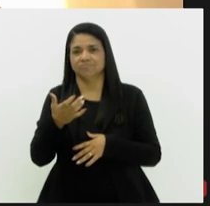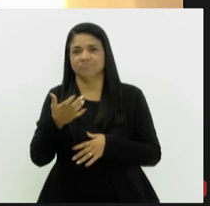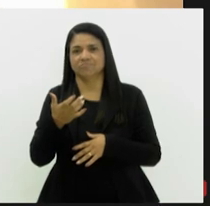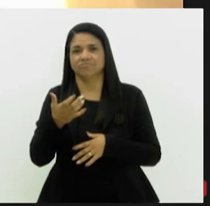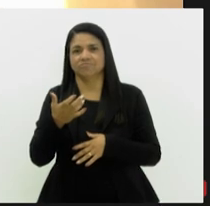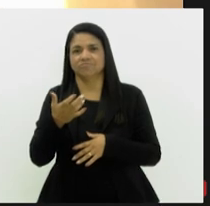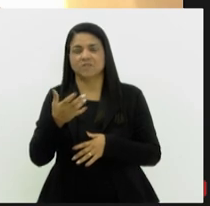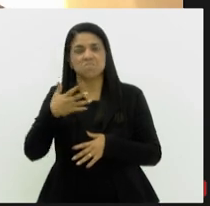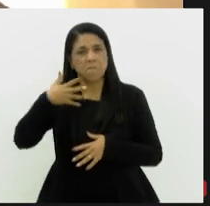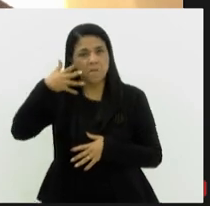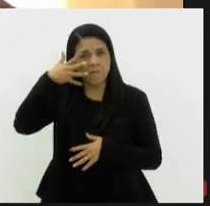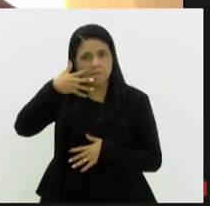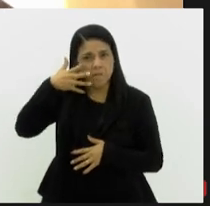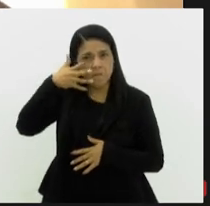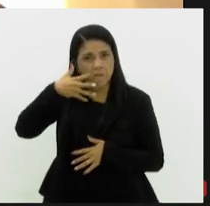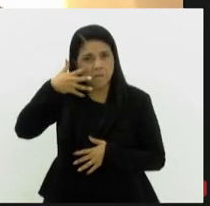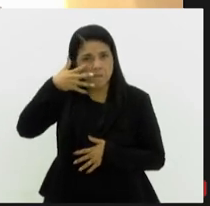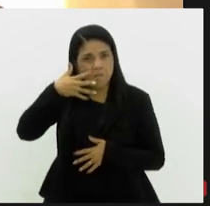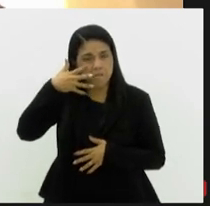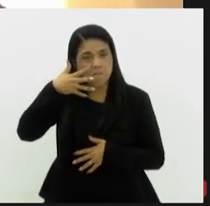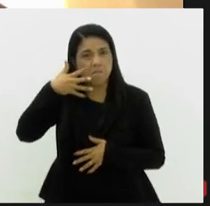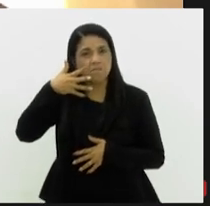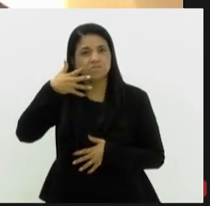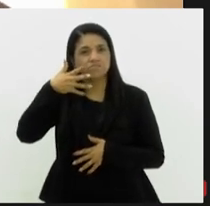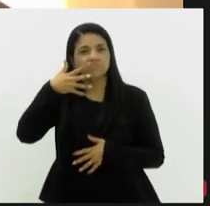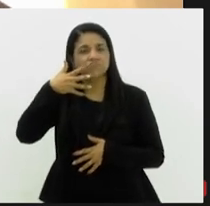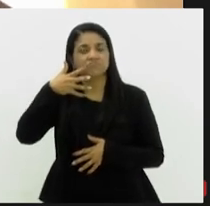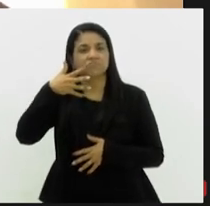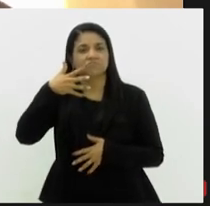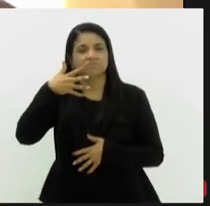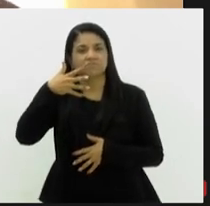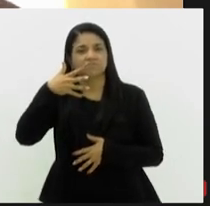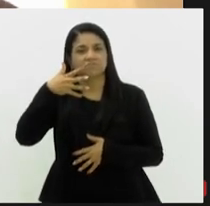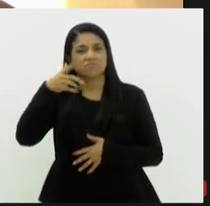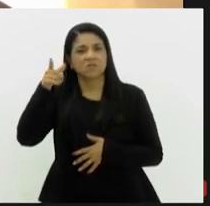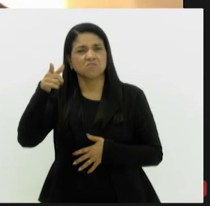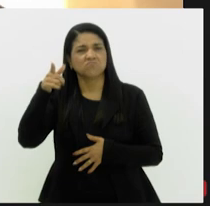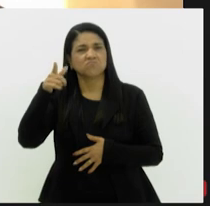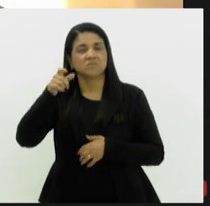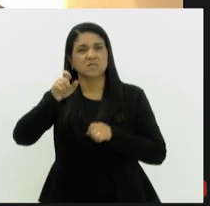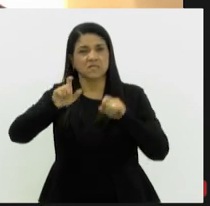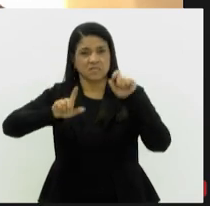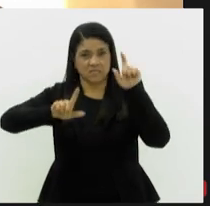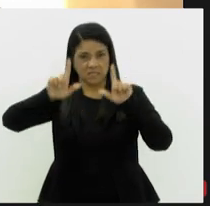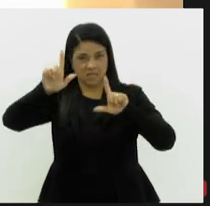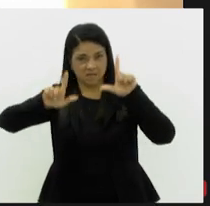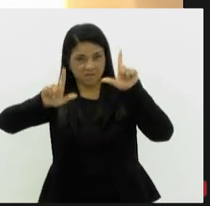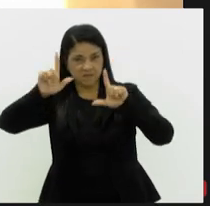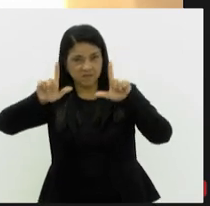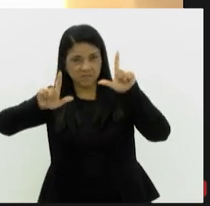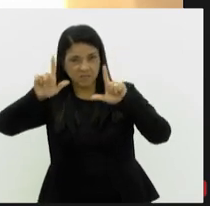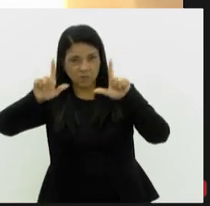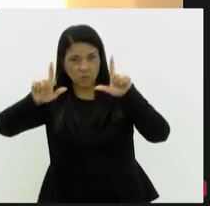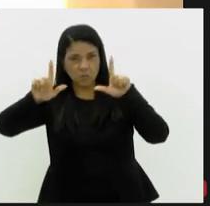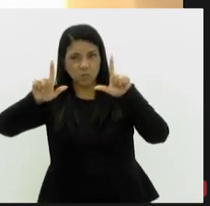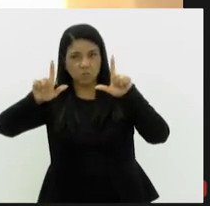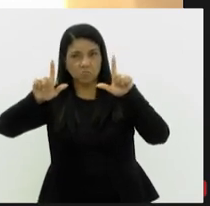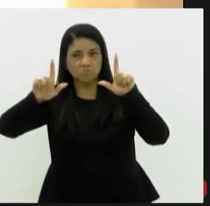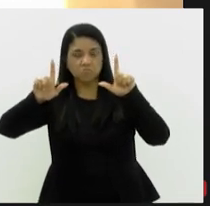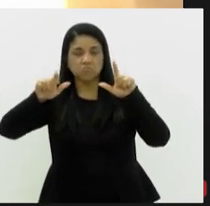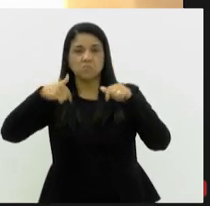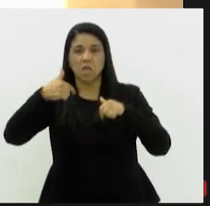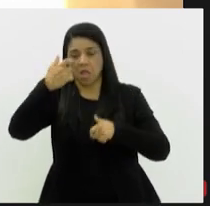manifestar a minha fala sobre o que passou na imprensa, de que eu poderia